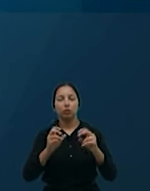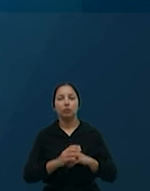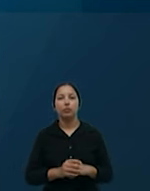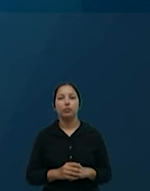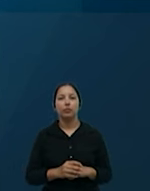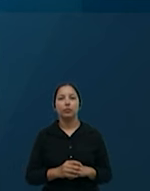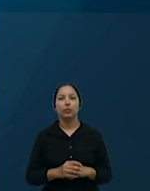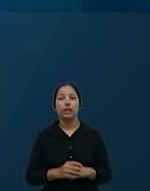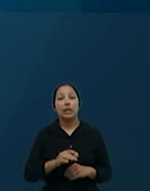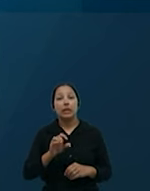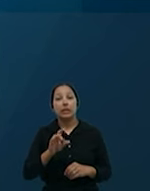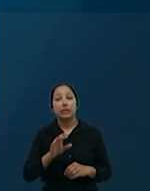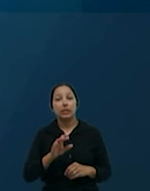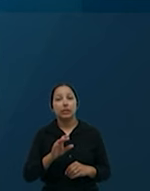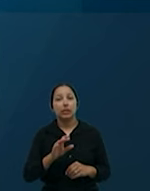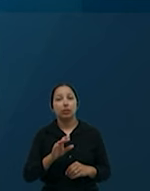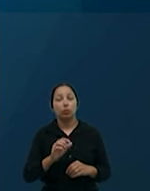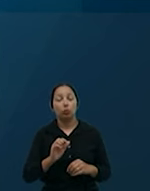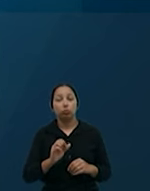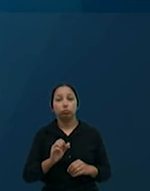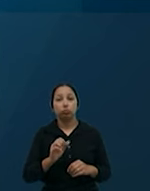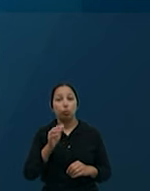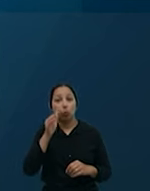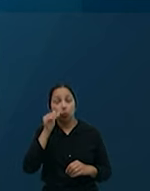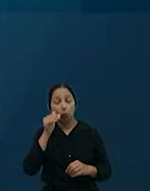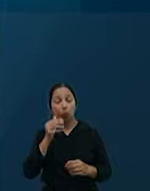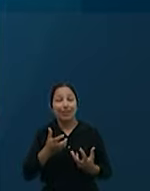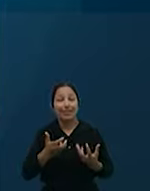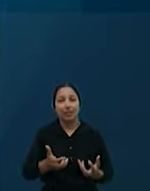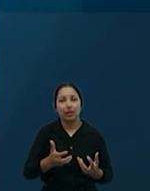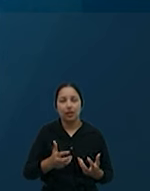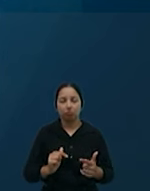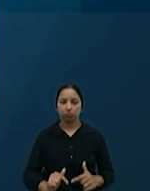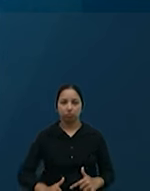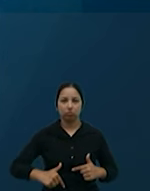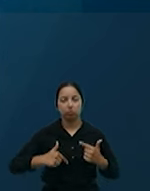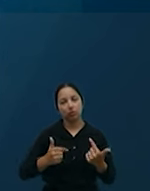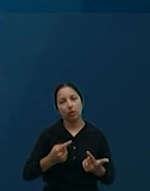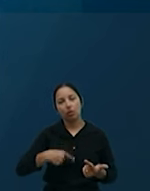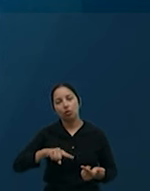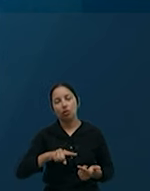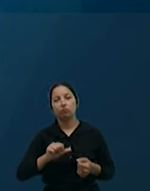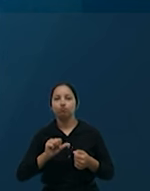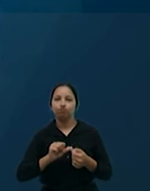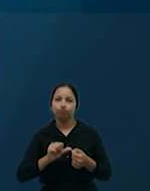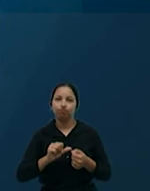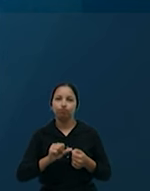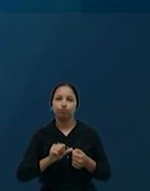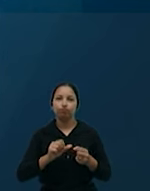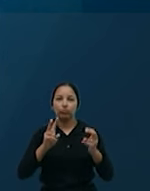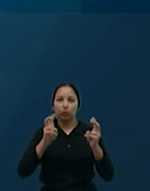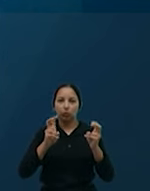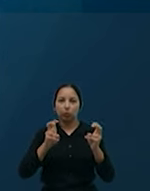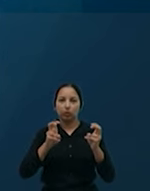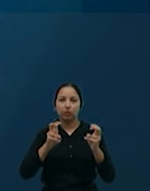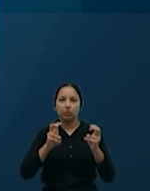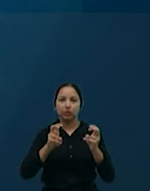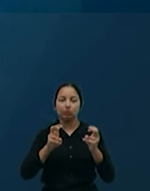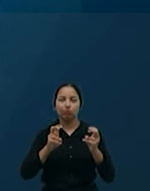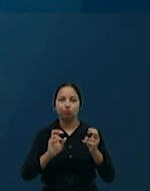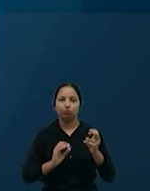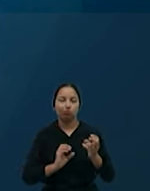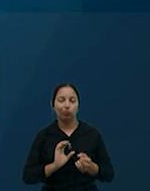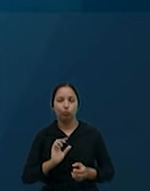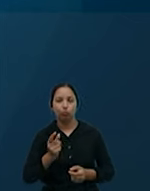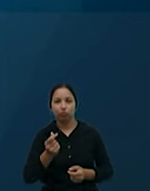ausência de interesse de agir, aí é que nós iremos definir o termo inicial dos efeitos financeiros. Lembrando,